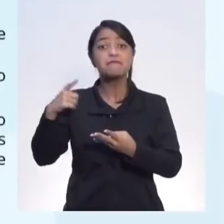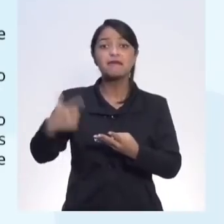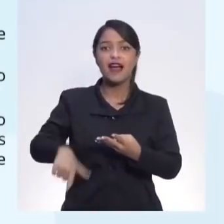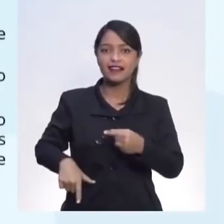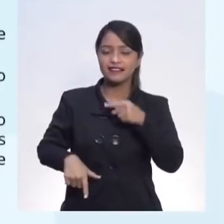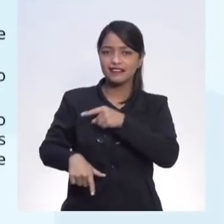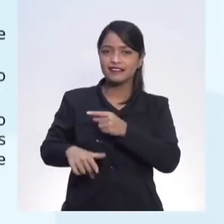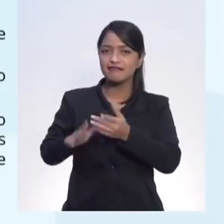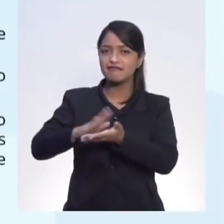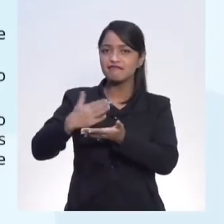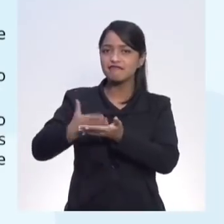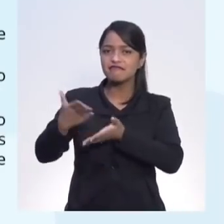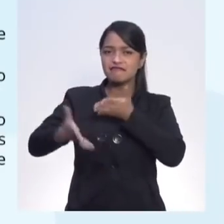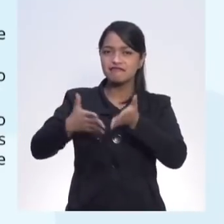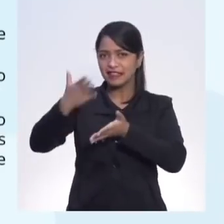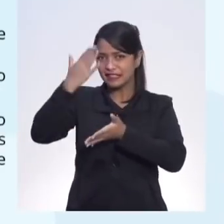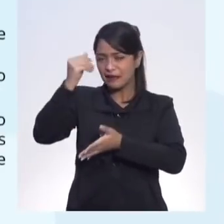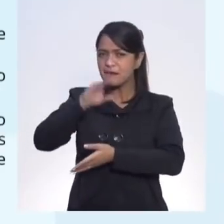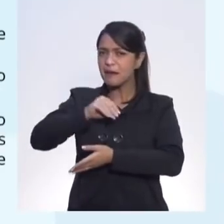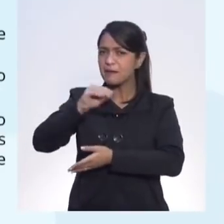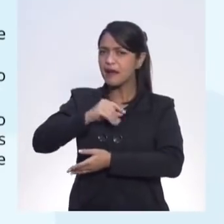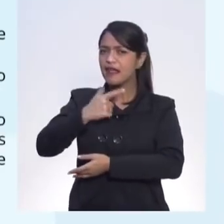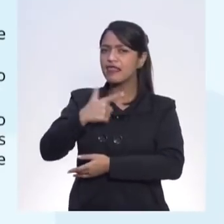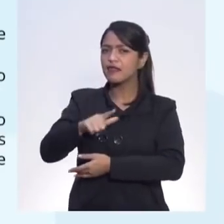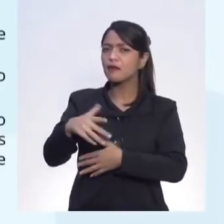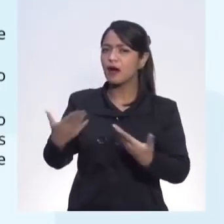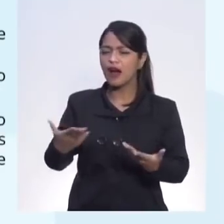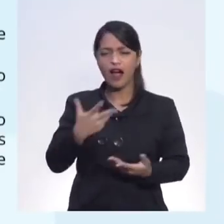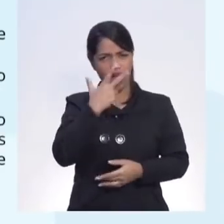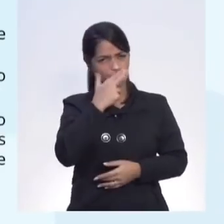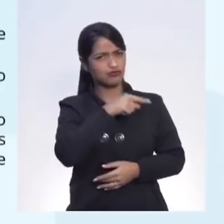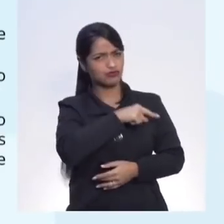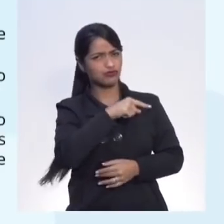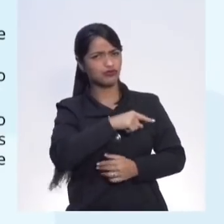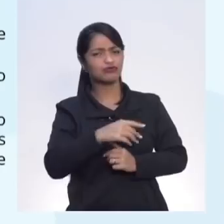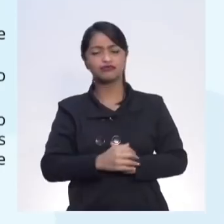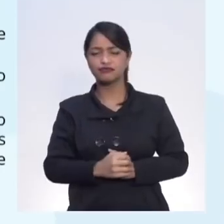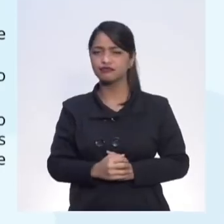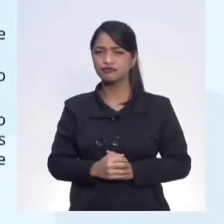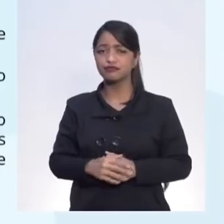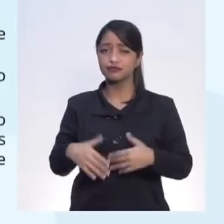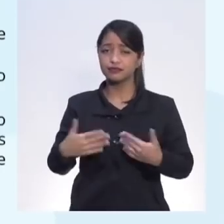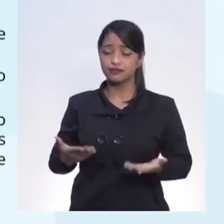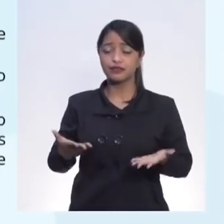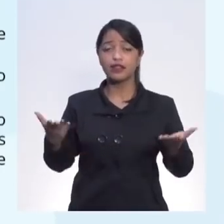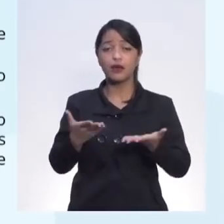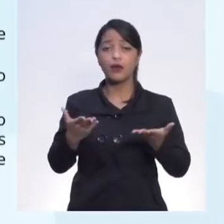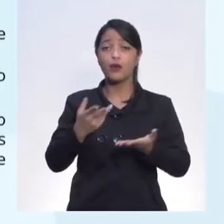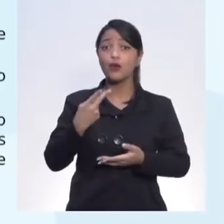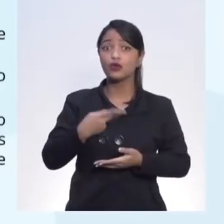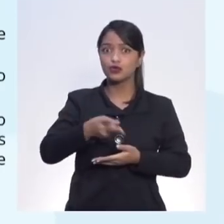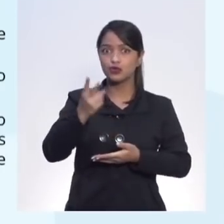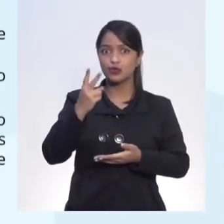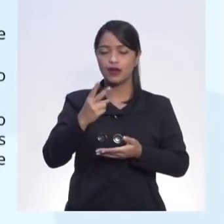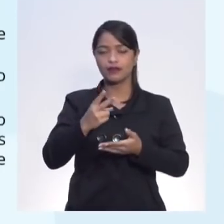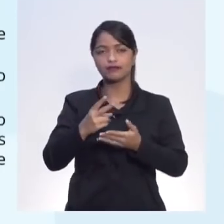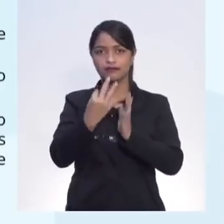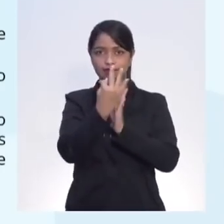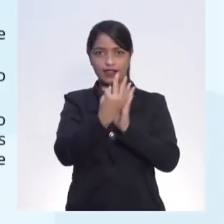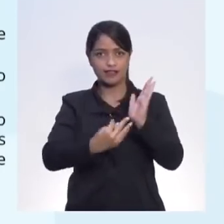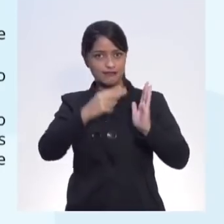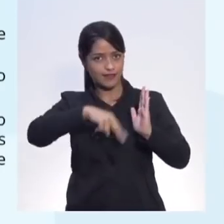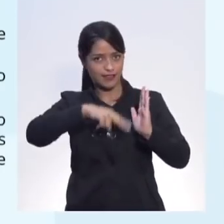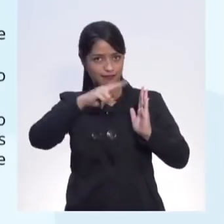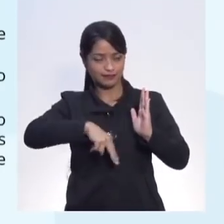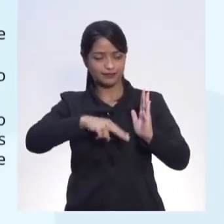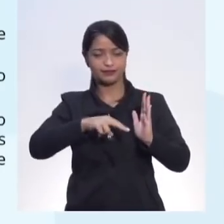Aí, continuando aí, então, leitura do nosso texto, a esfinge e o oráculo, cena 3. Deixa eu colocar aqui no